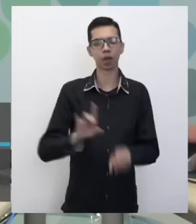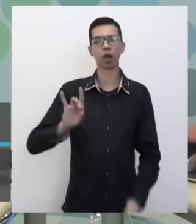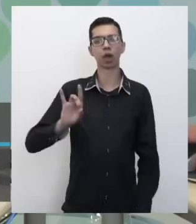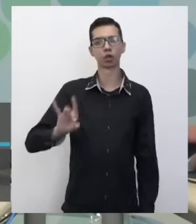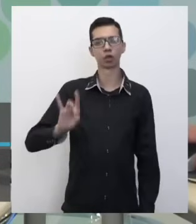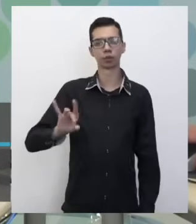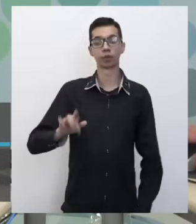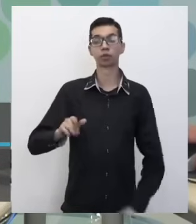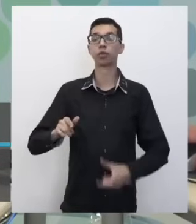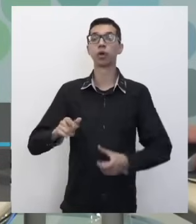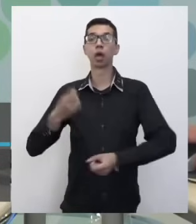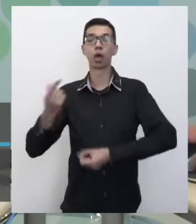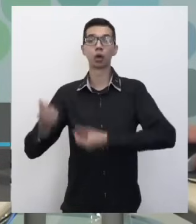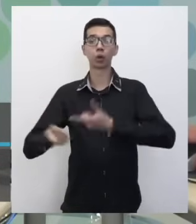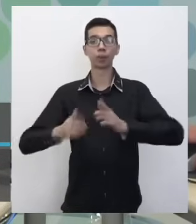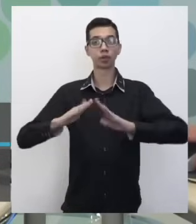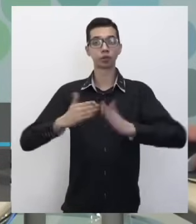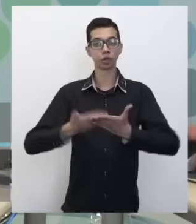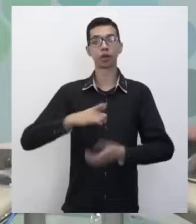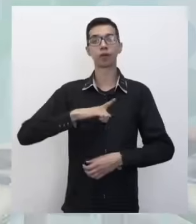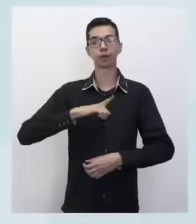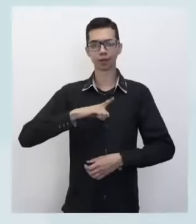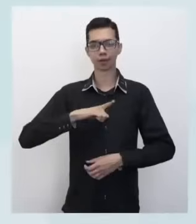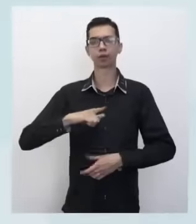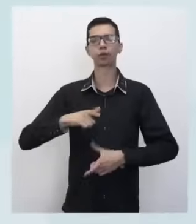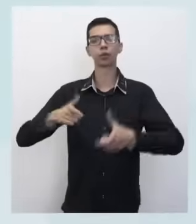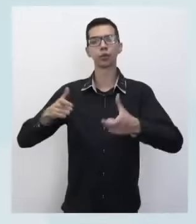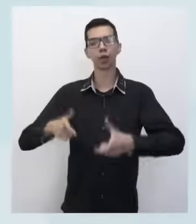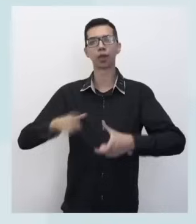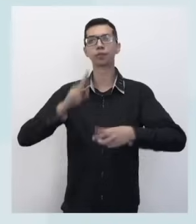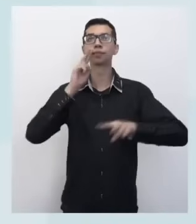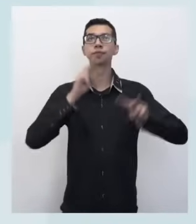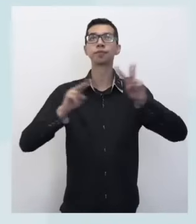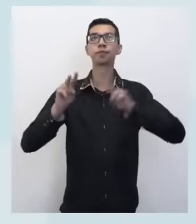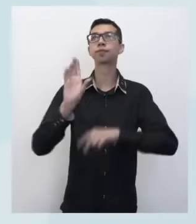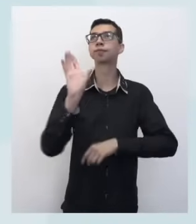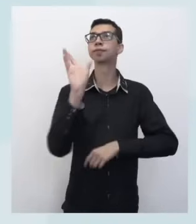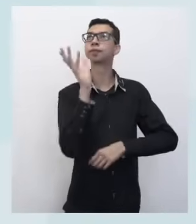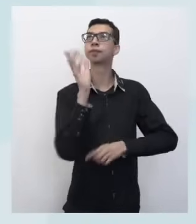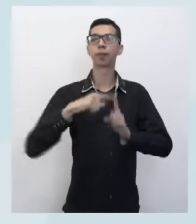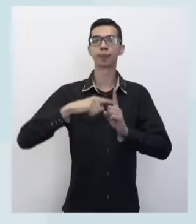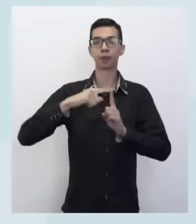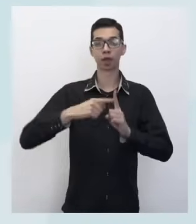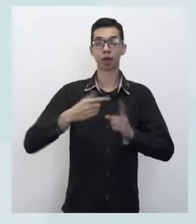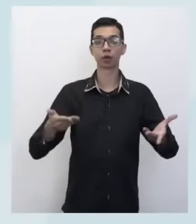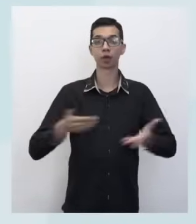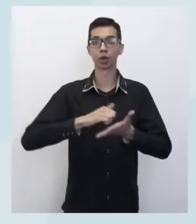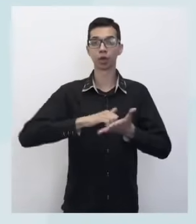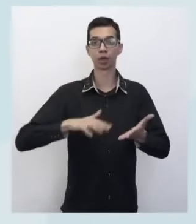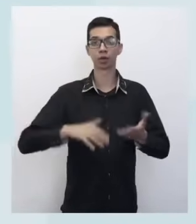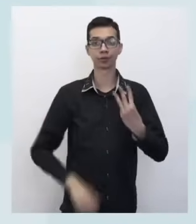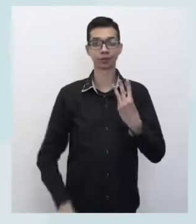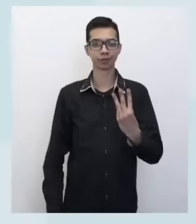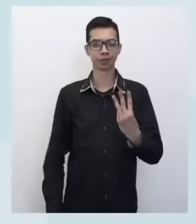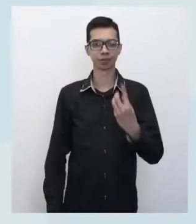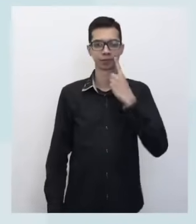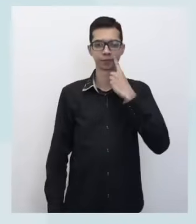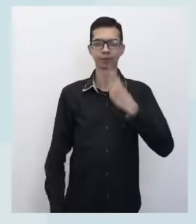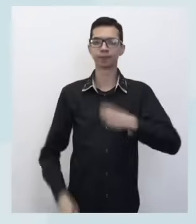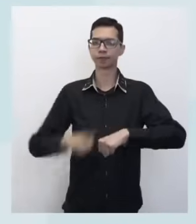estação meteorológica. E agora nós vamos para a atividade 3. Essa atividade 3 ela não vai ter um tempo para vocês, tá? Vocês vão